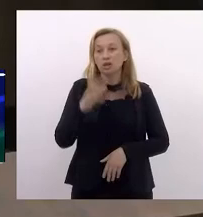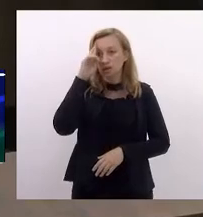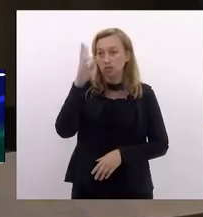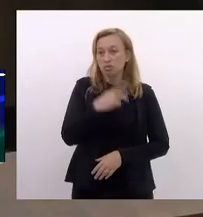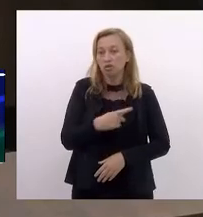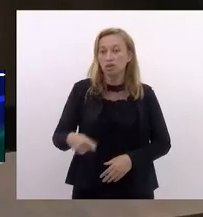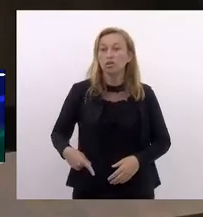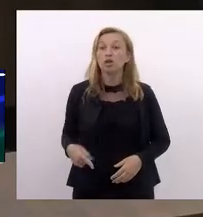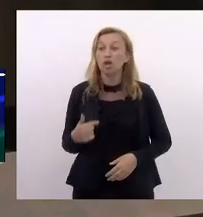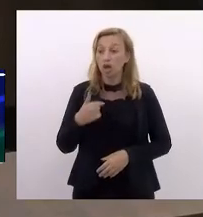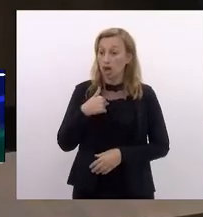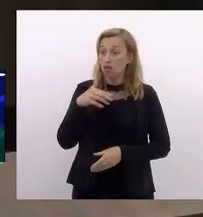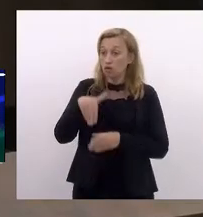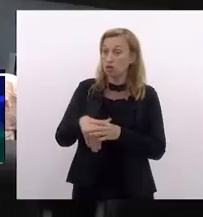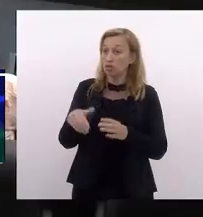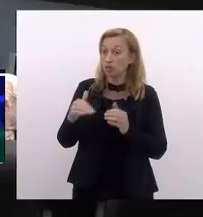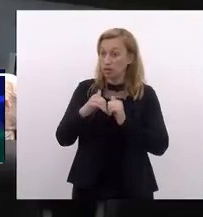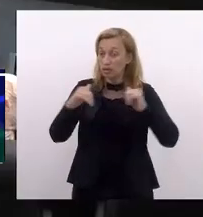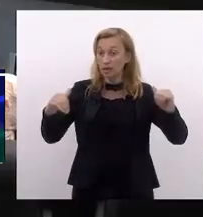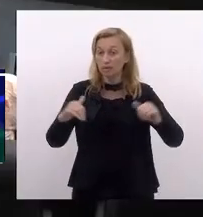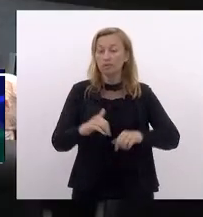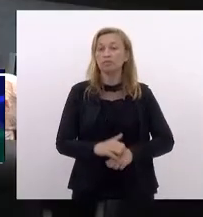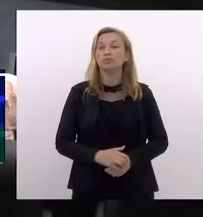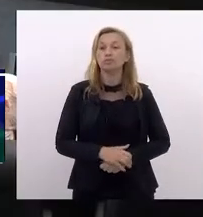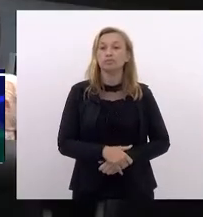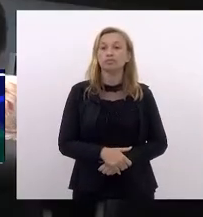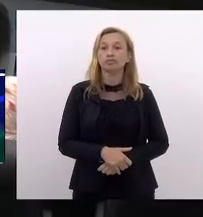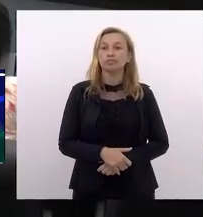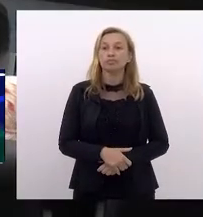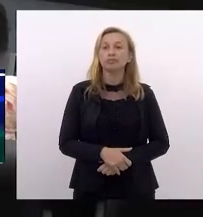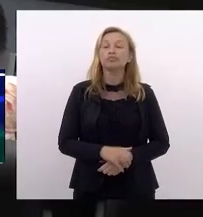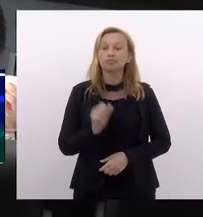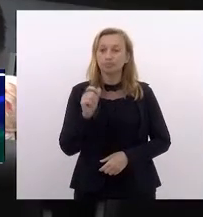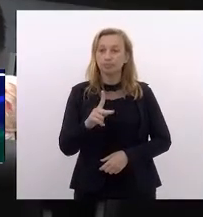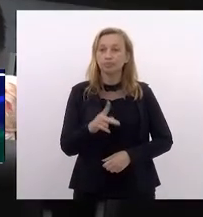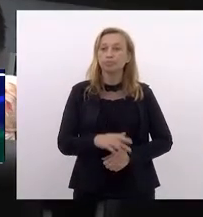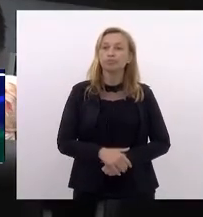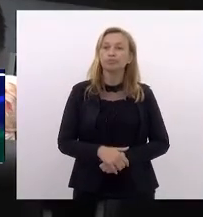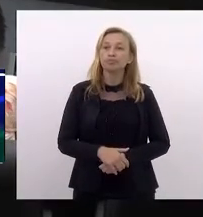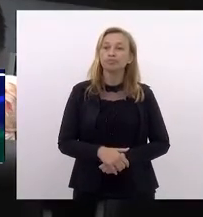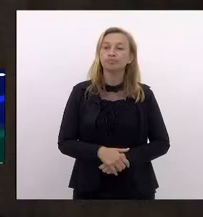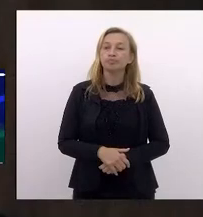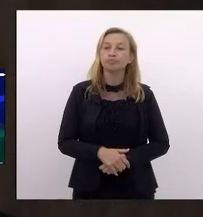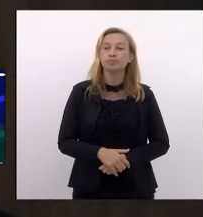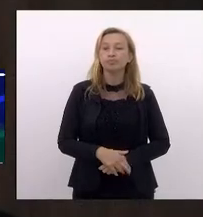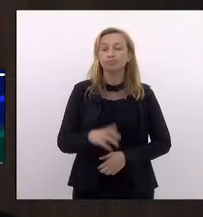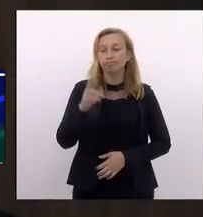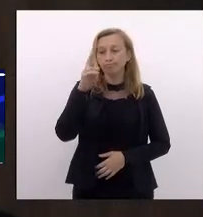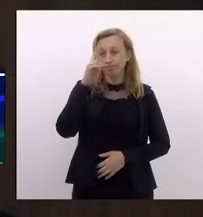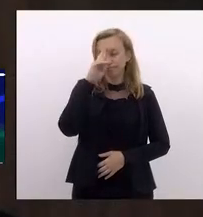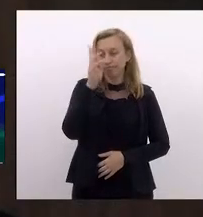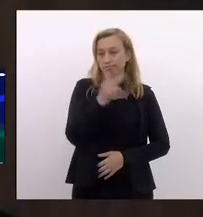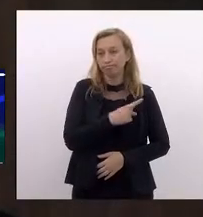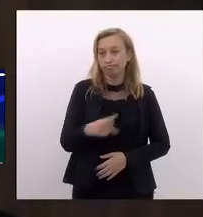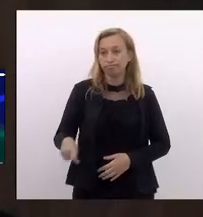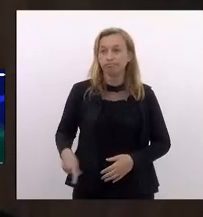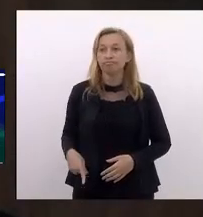presente eu vou dar o voto em separado pode separar Deputado os pontos Ok seu presidente